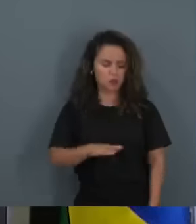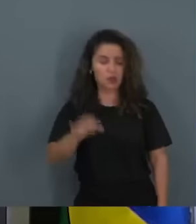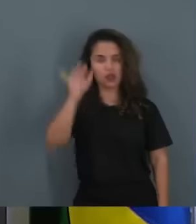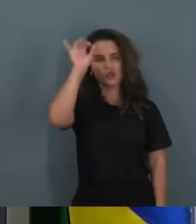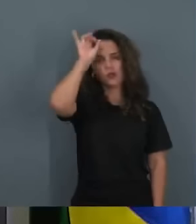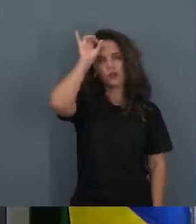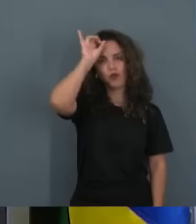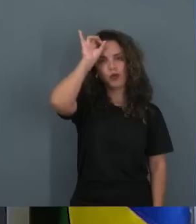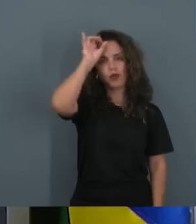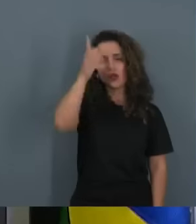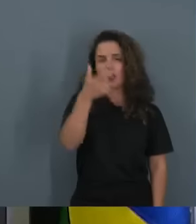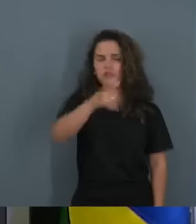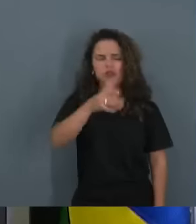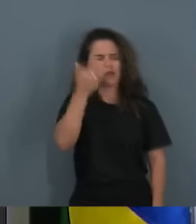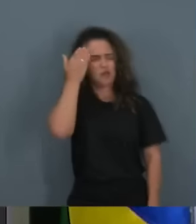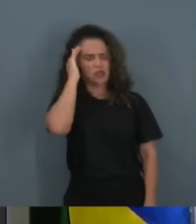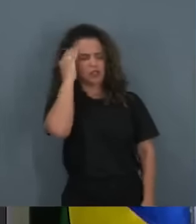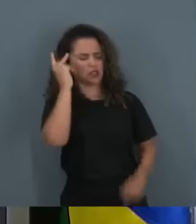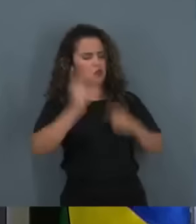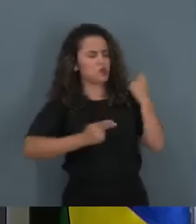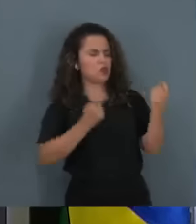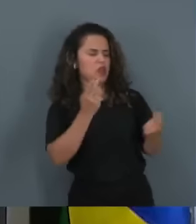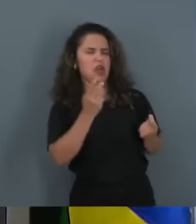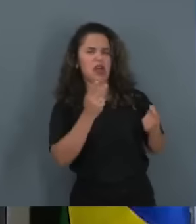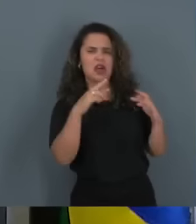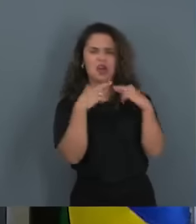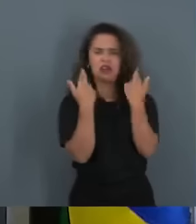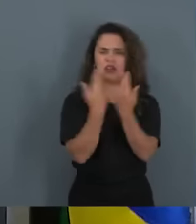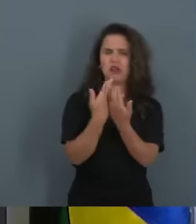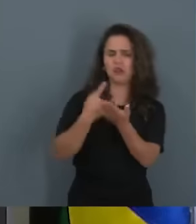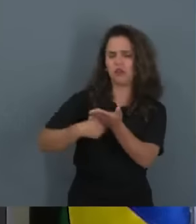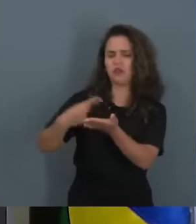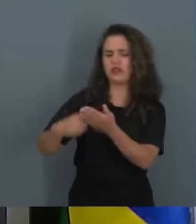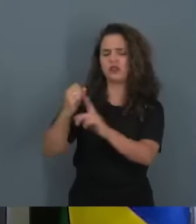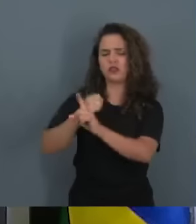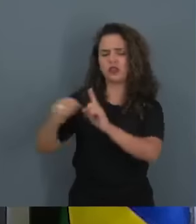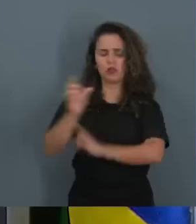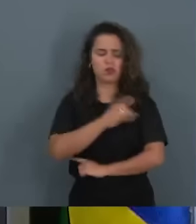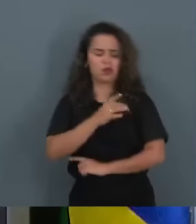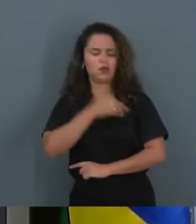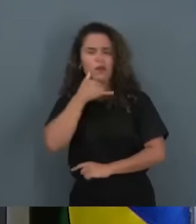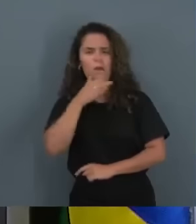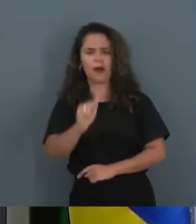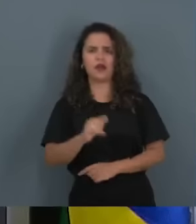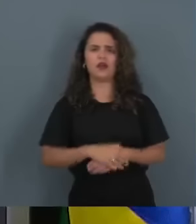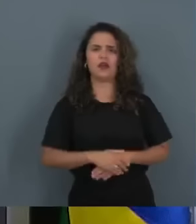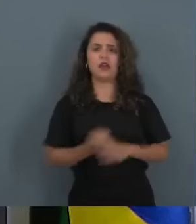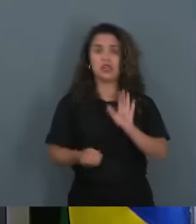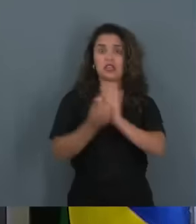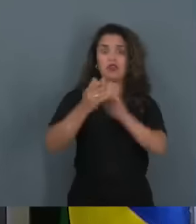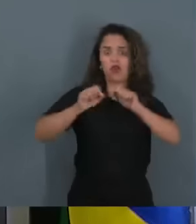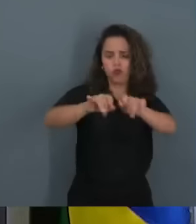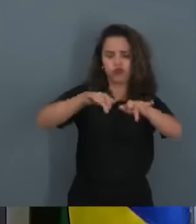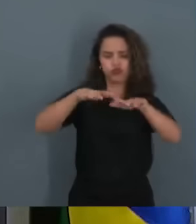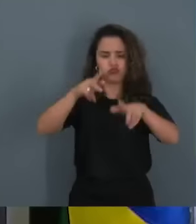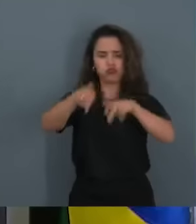inocente, sem entender as convenções sociais ou o medo de seus pais, gritou no meio da multidão: